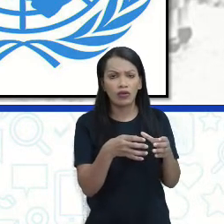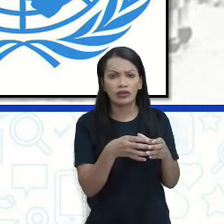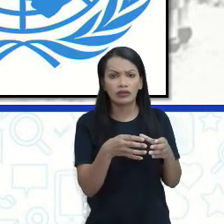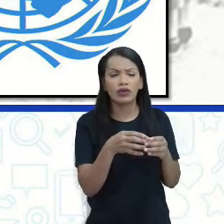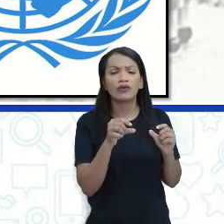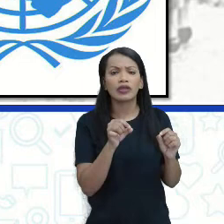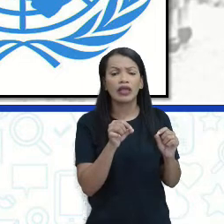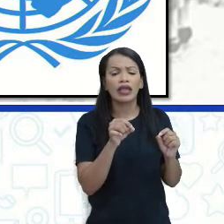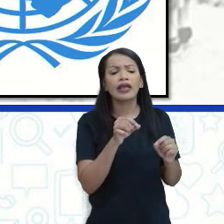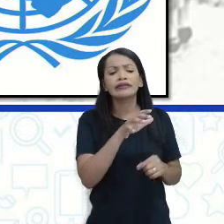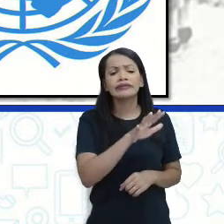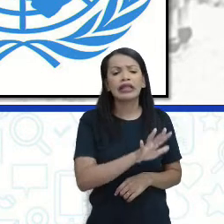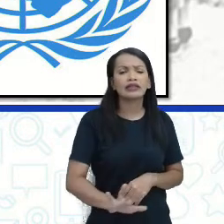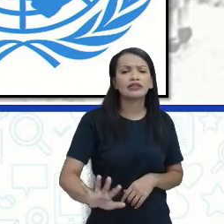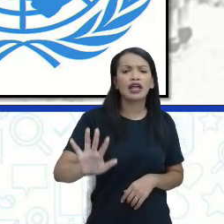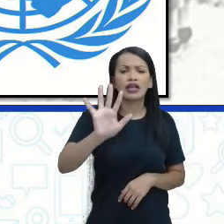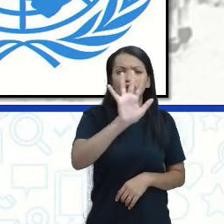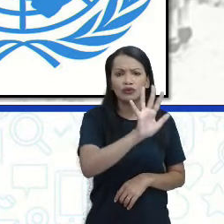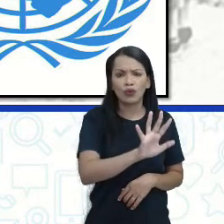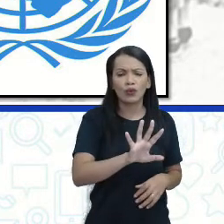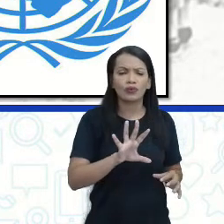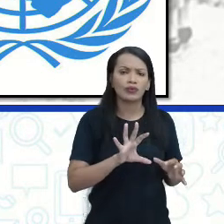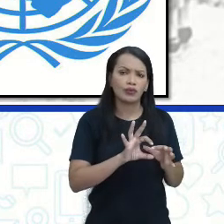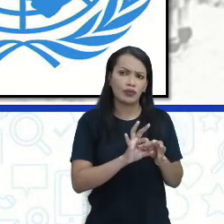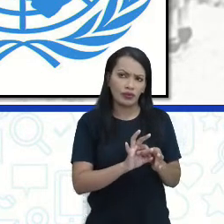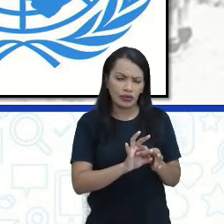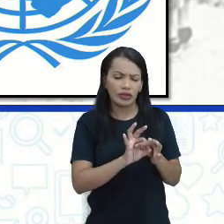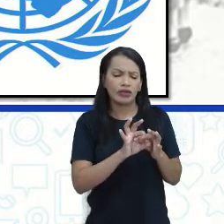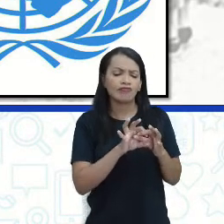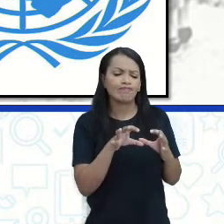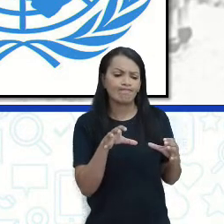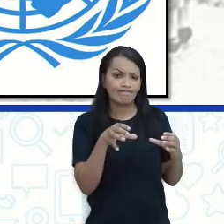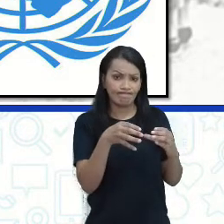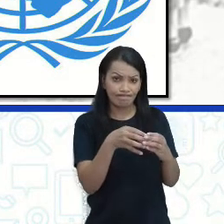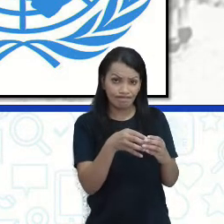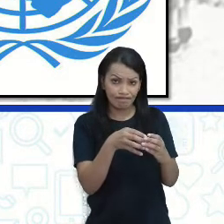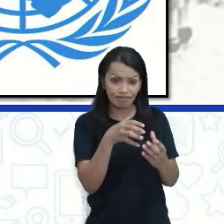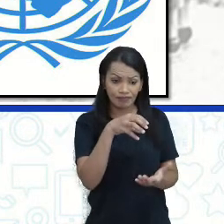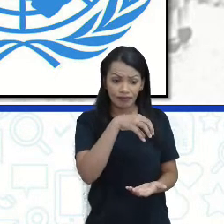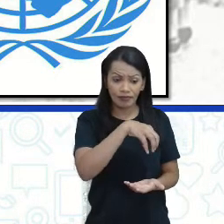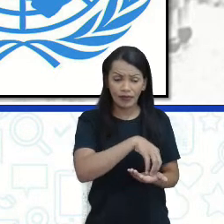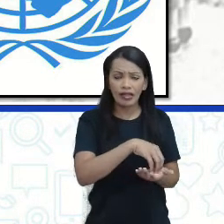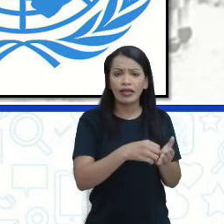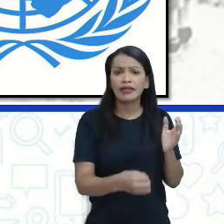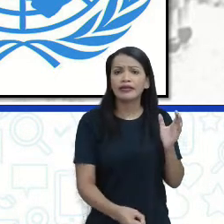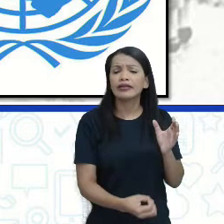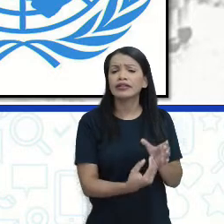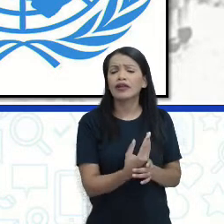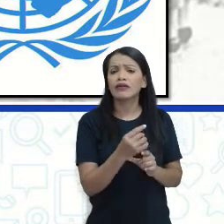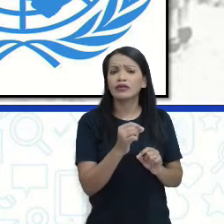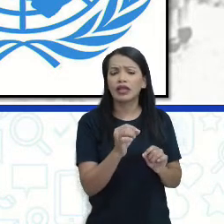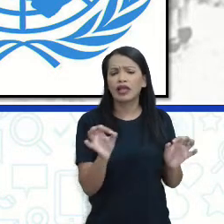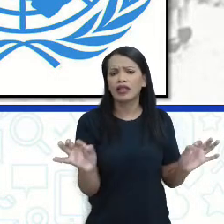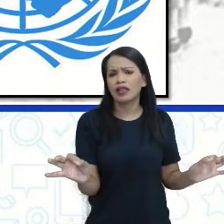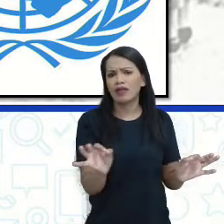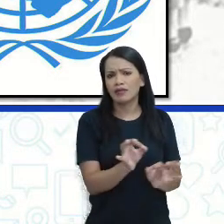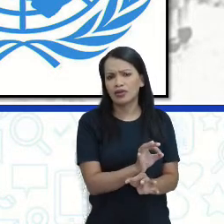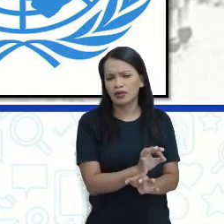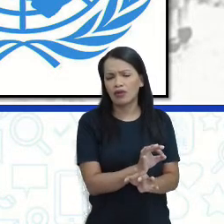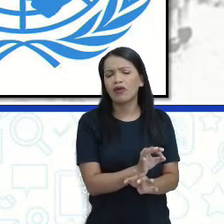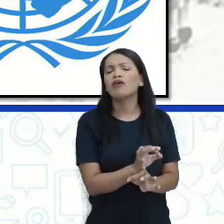né, que é uma organização que foi criada após o término da Segunda Guerra